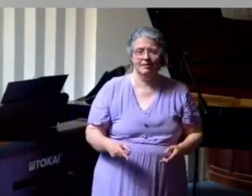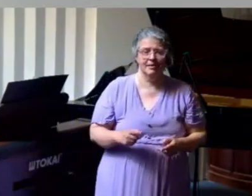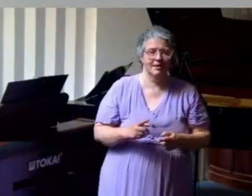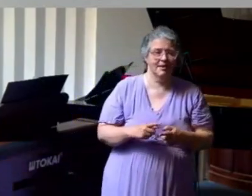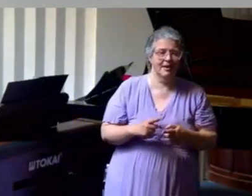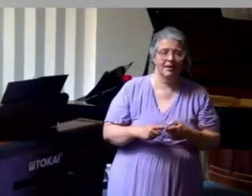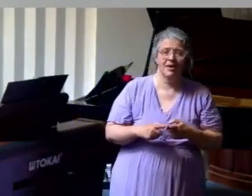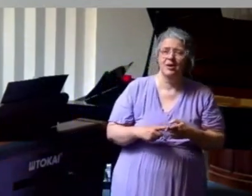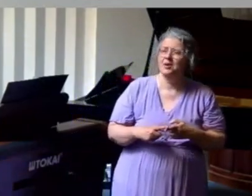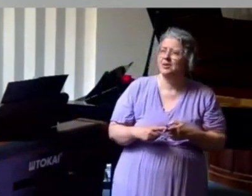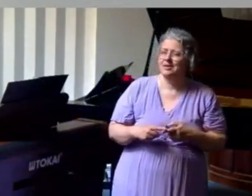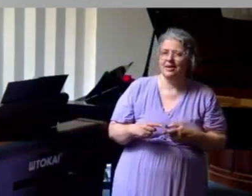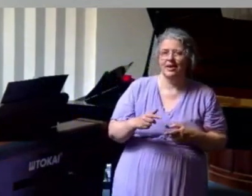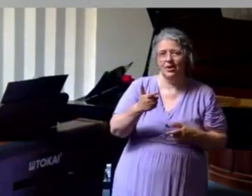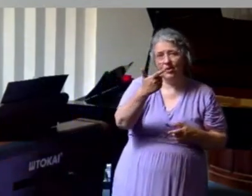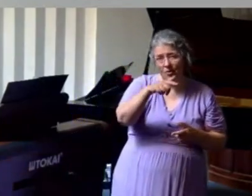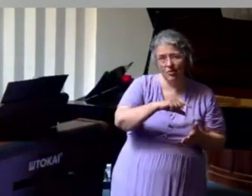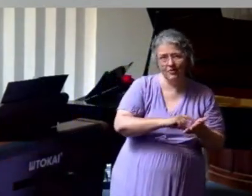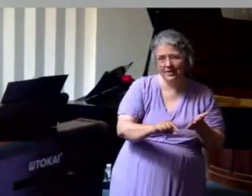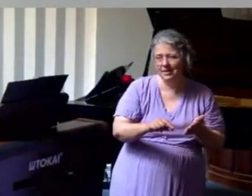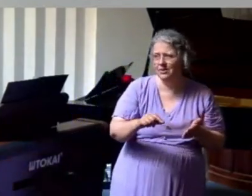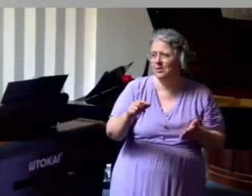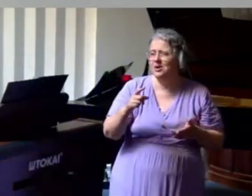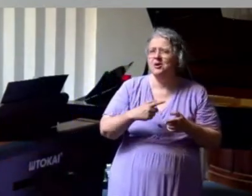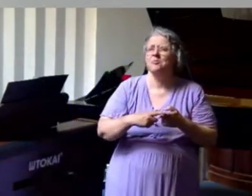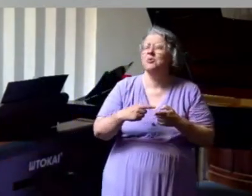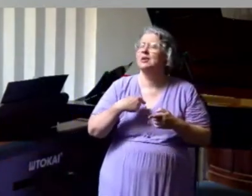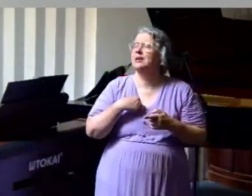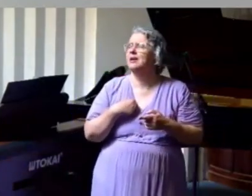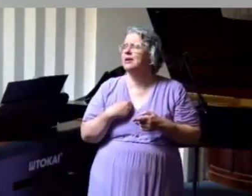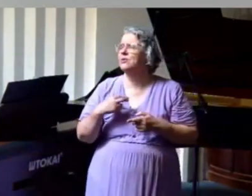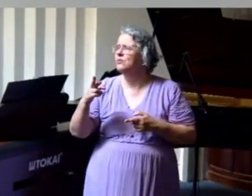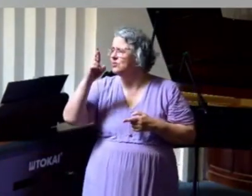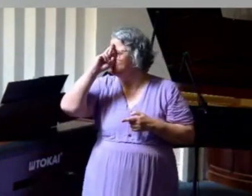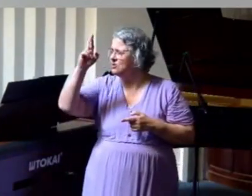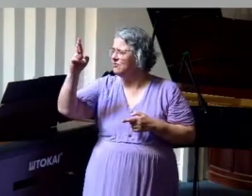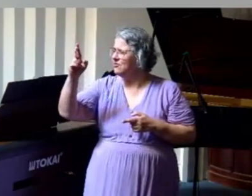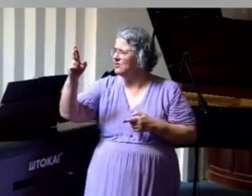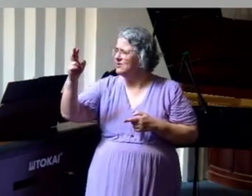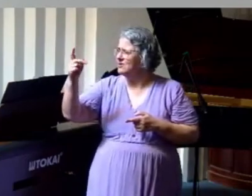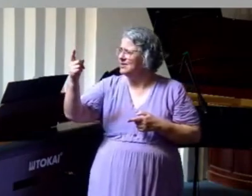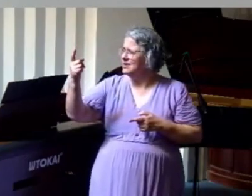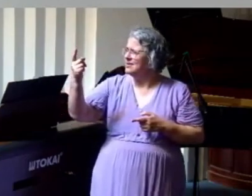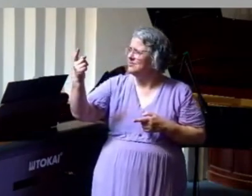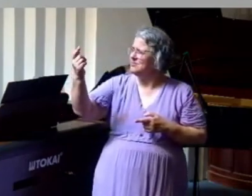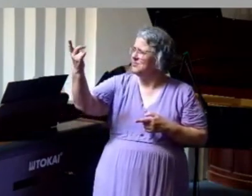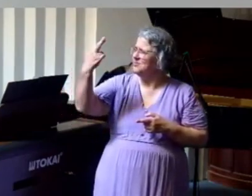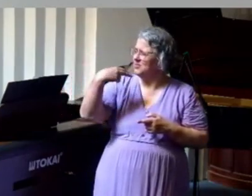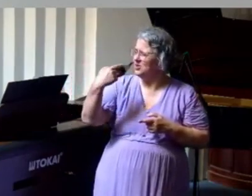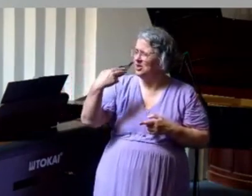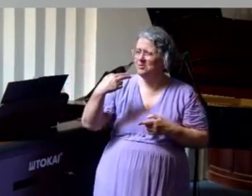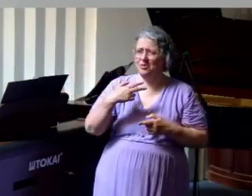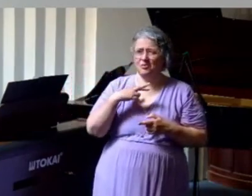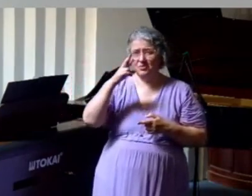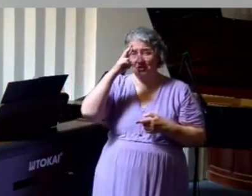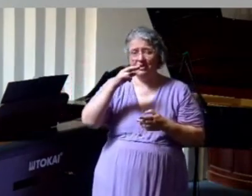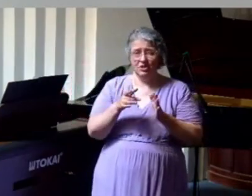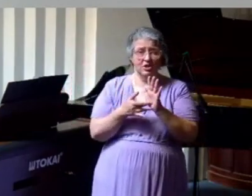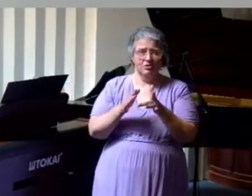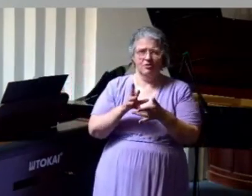que eu mando? Disse Jesus. Como é que alguém pode chamar de Senhor aquele a quem não quer